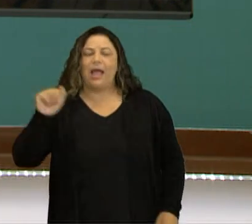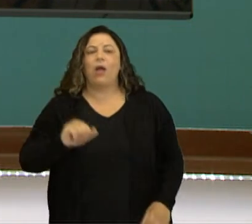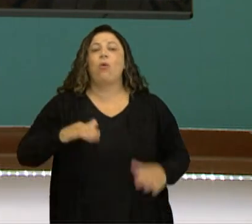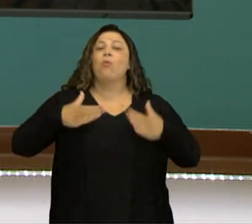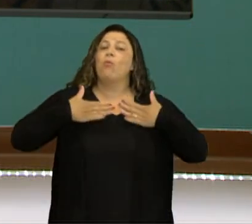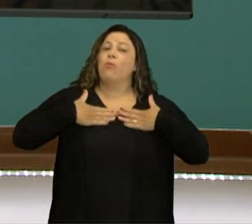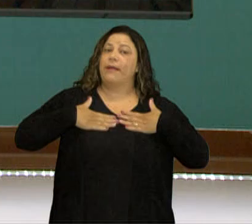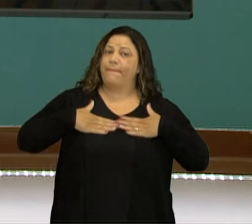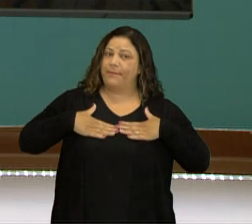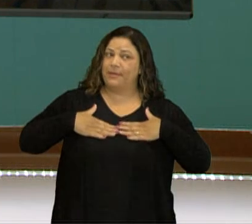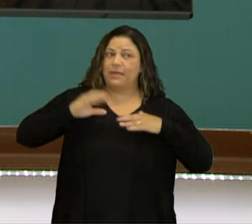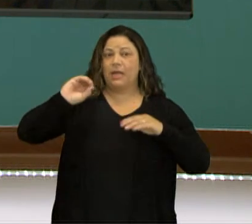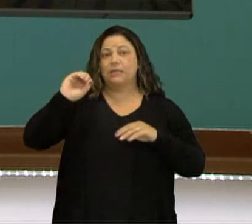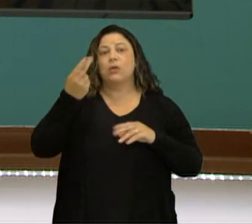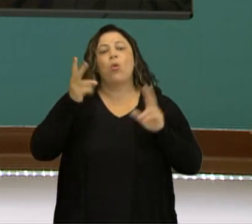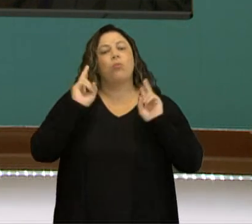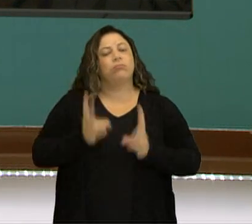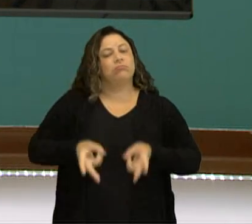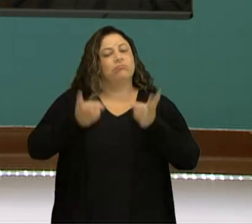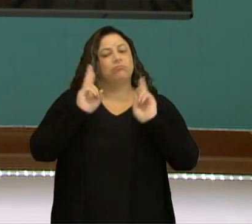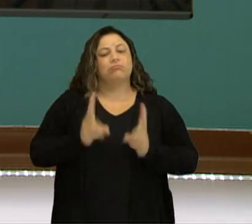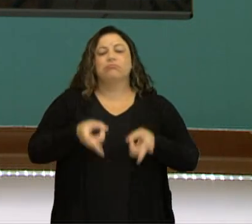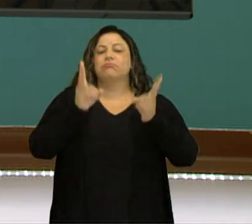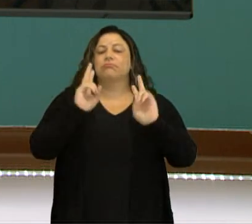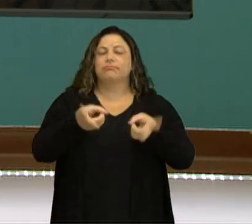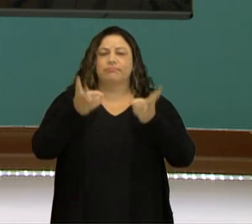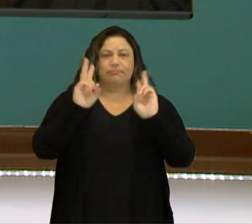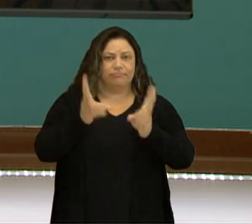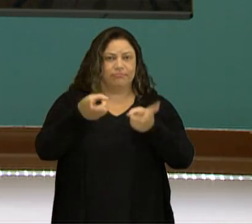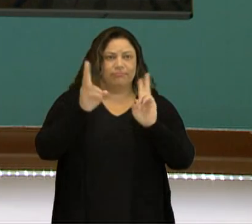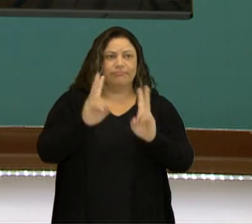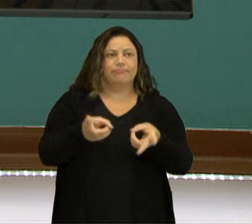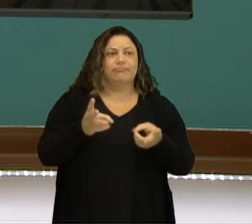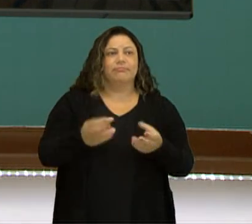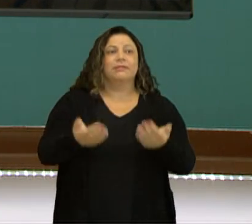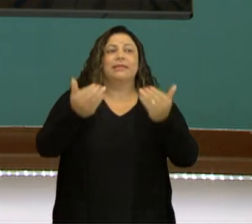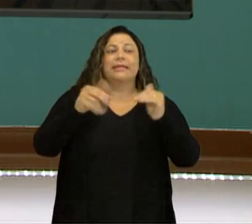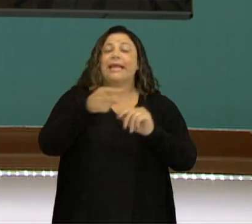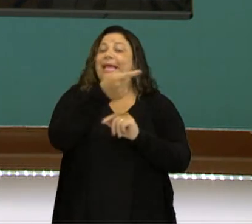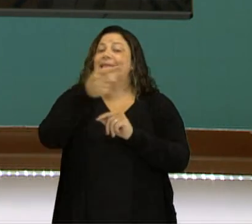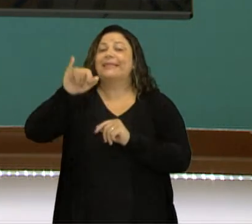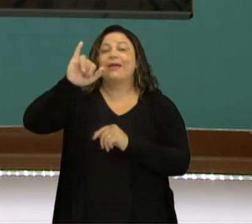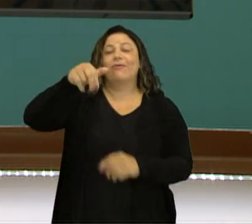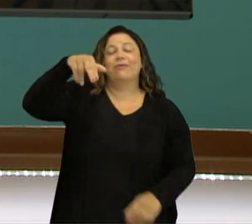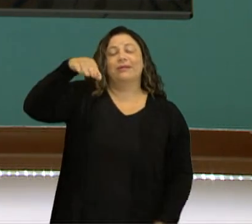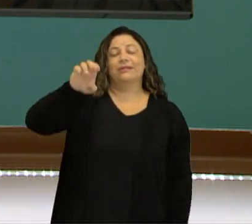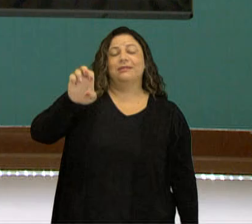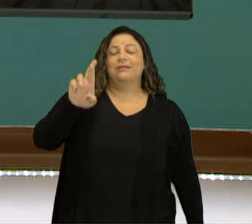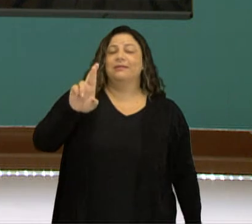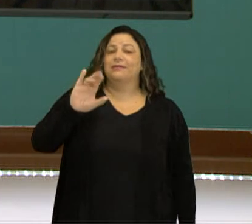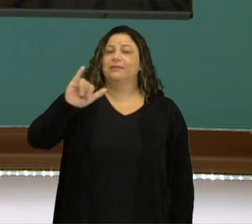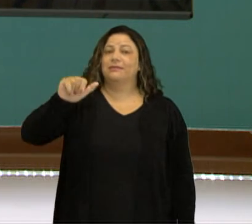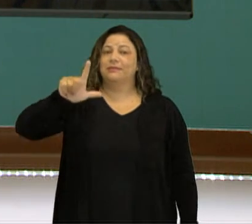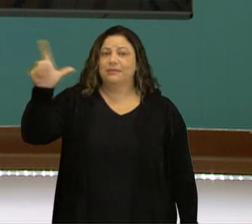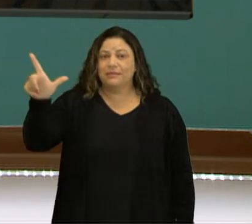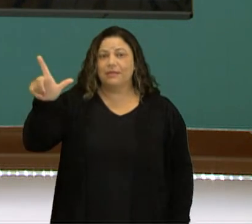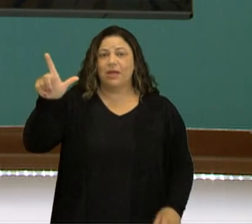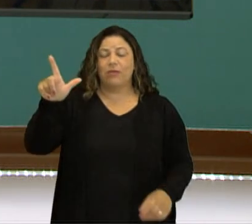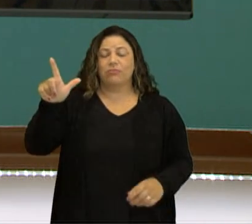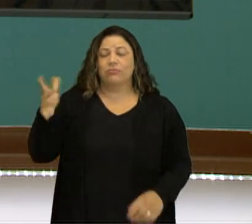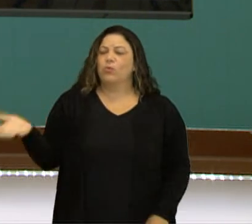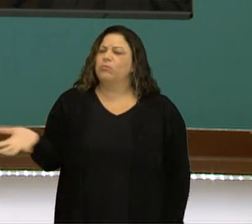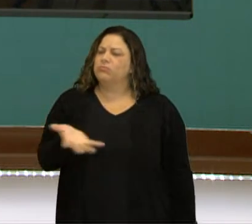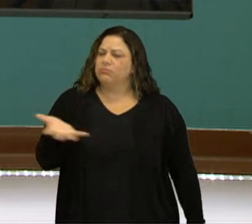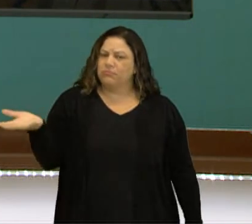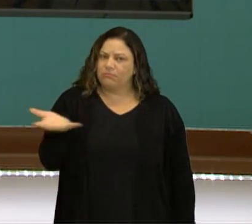repouso ou velocidade constante com trajetória retilínea, e o não inercial, quando ele apresenta alguma aceleração. Quando a